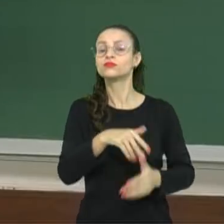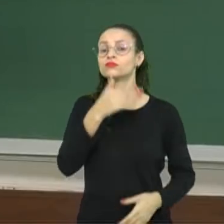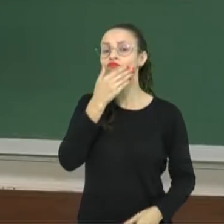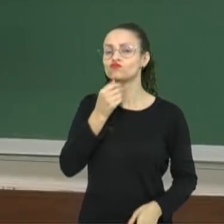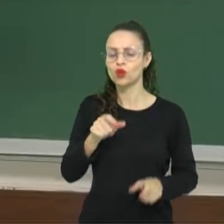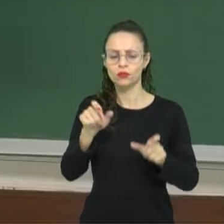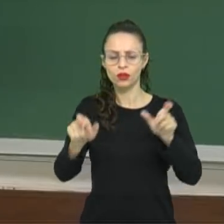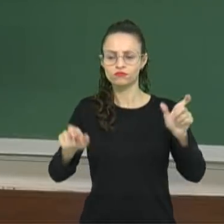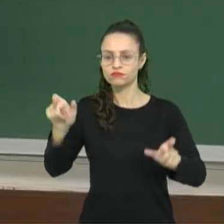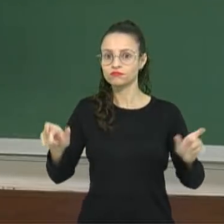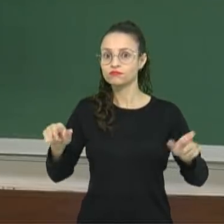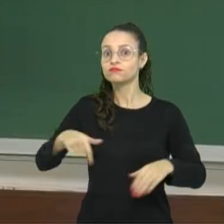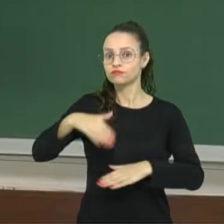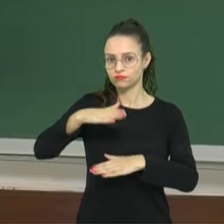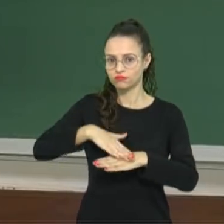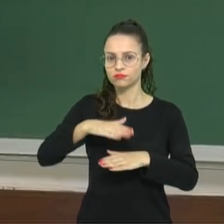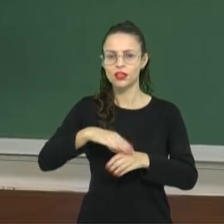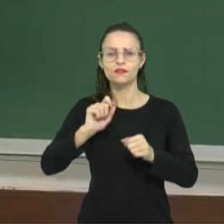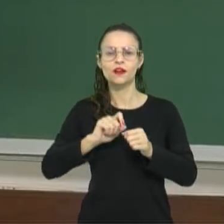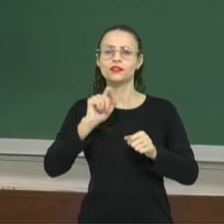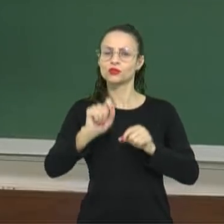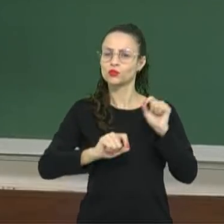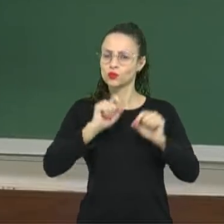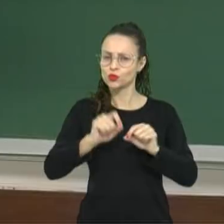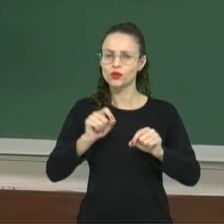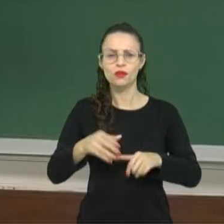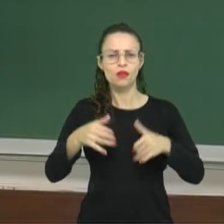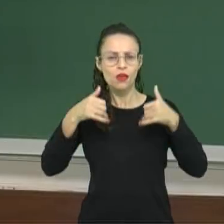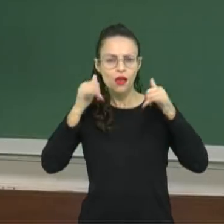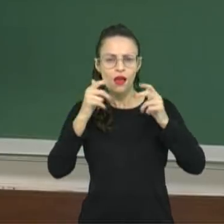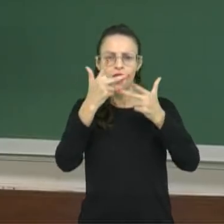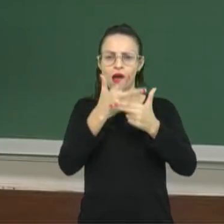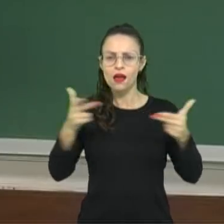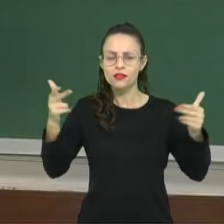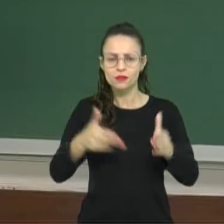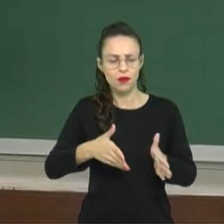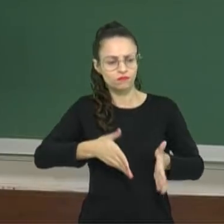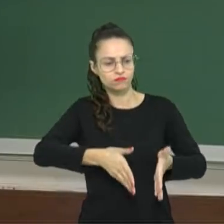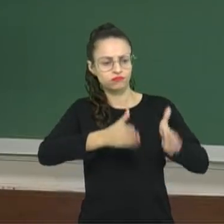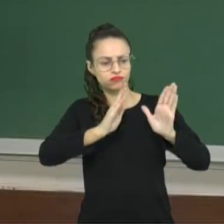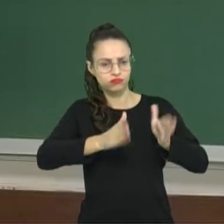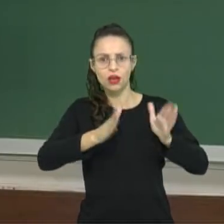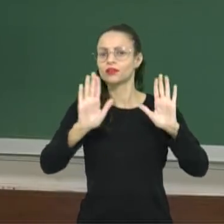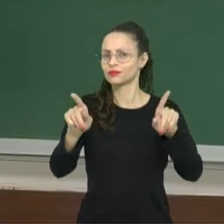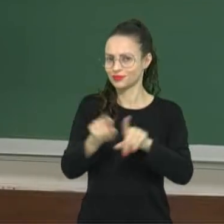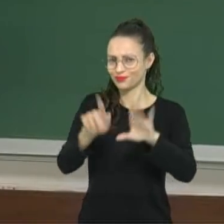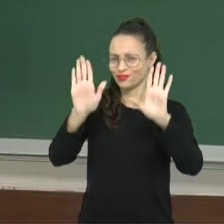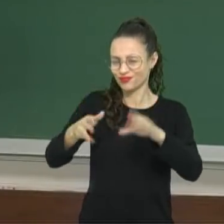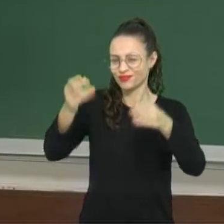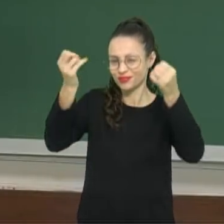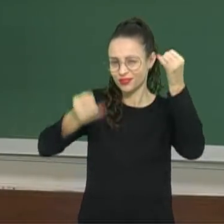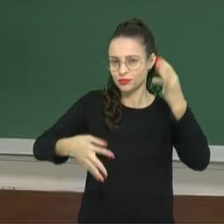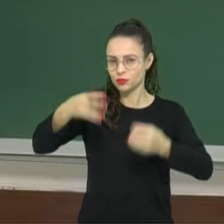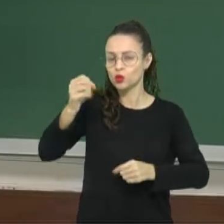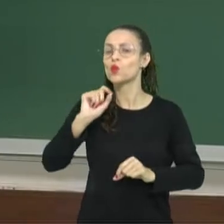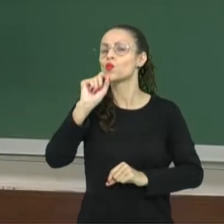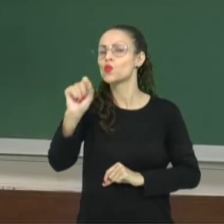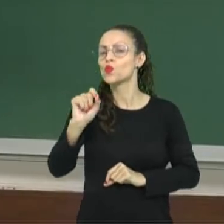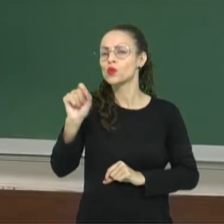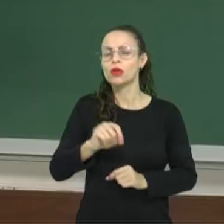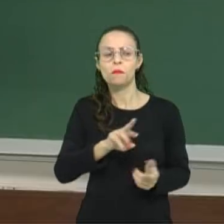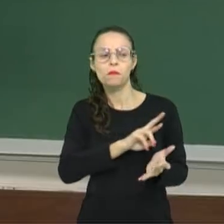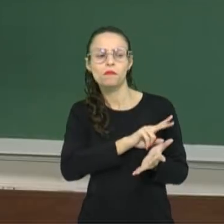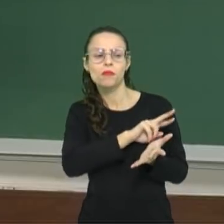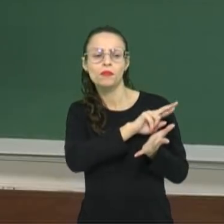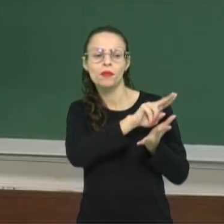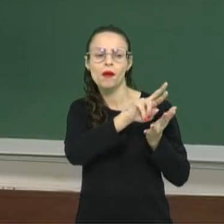que faziam esse deslocamento dos animais ao longo dos caminhos, que nós também já falamos um pouco a respeito. Quais eram esses caminhos,